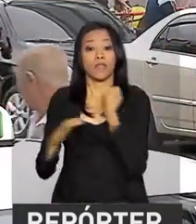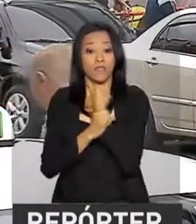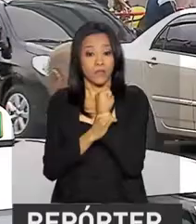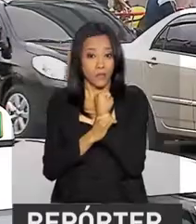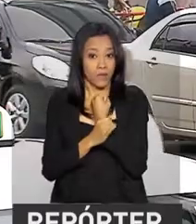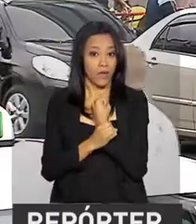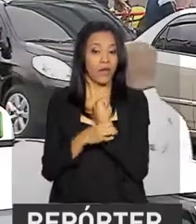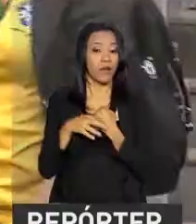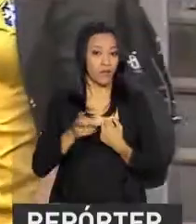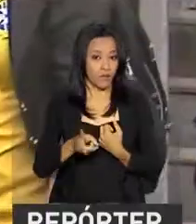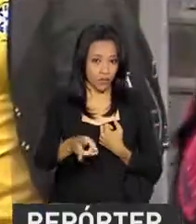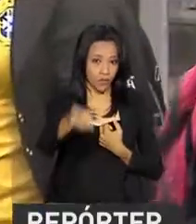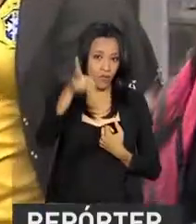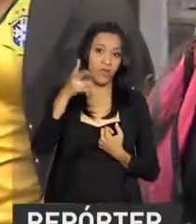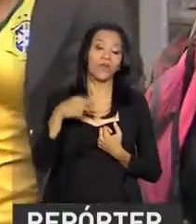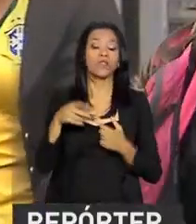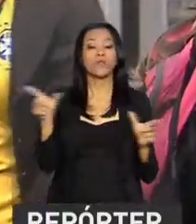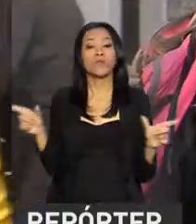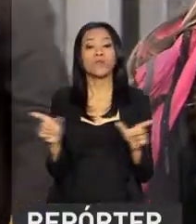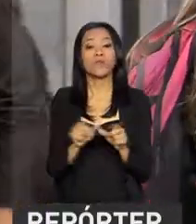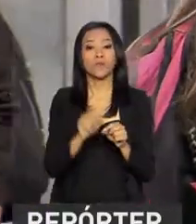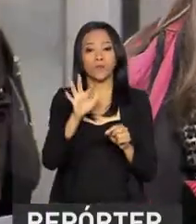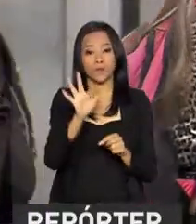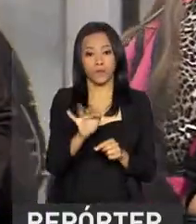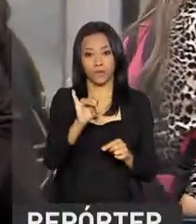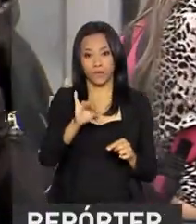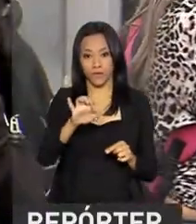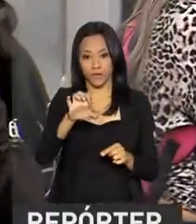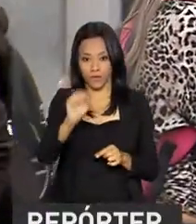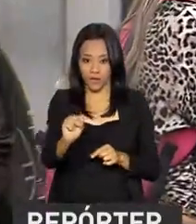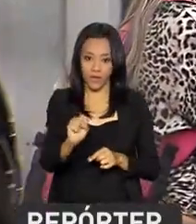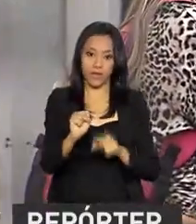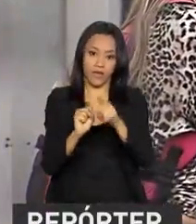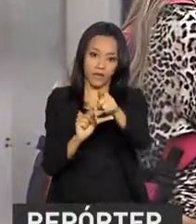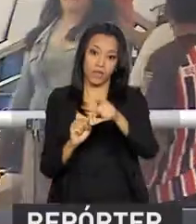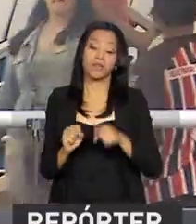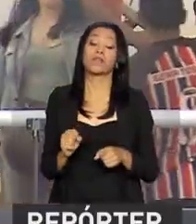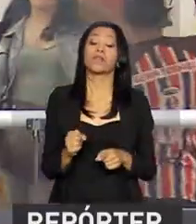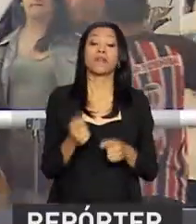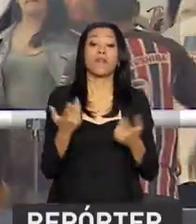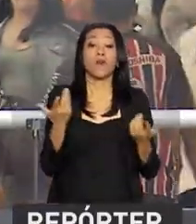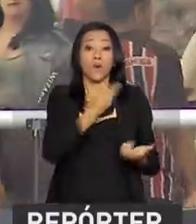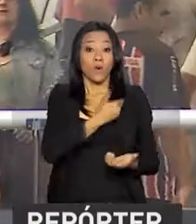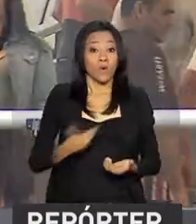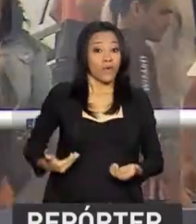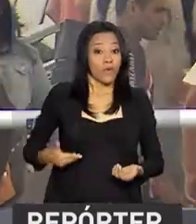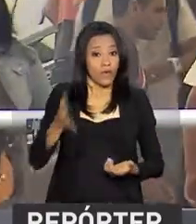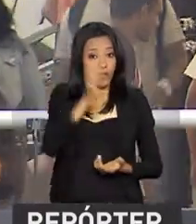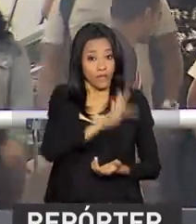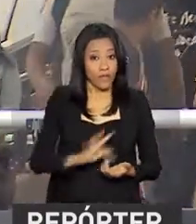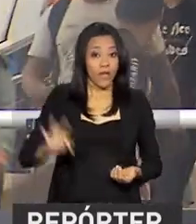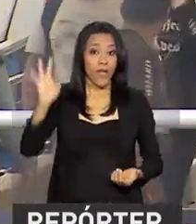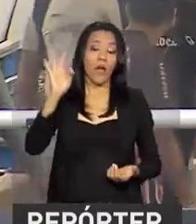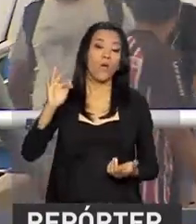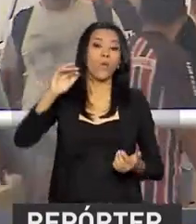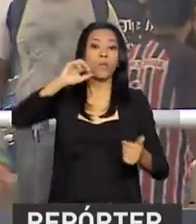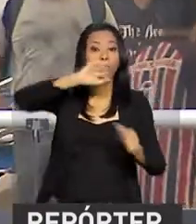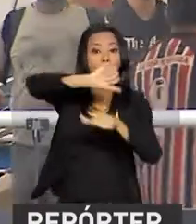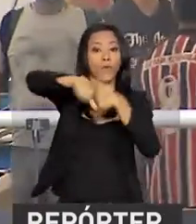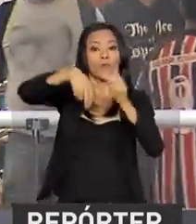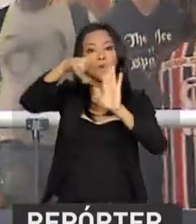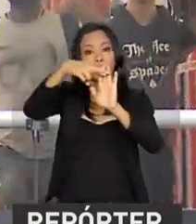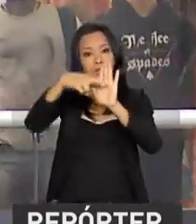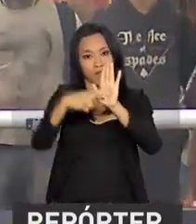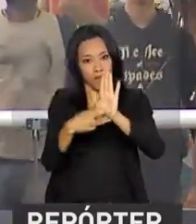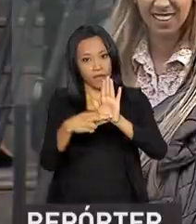do programa e superar a inadimplência no Fundo de Financiamento Estudantil, o FIES, o governo federal alterou as regras do programa